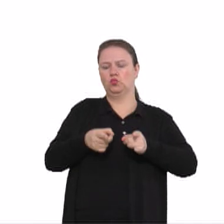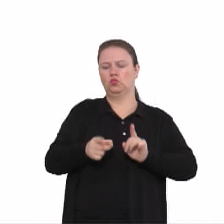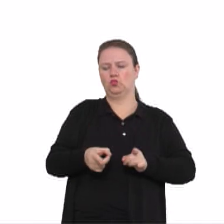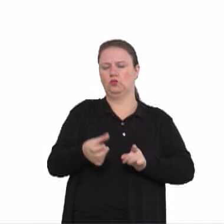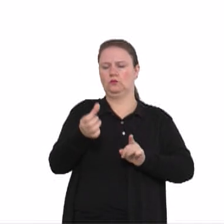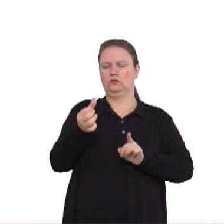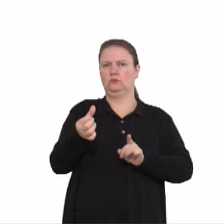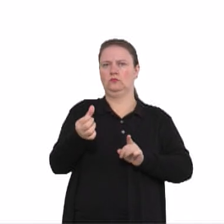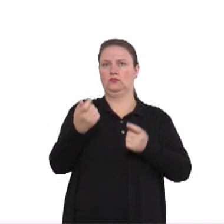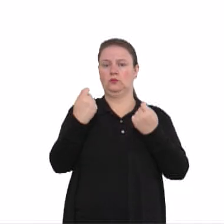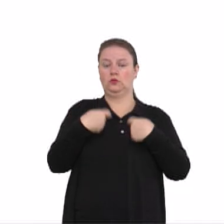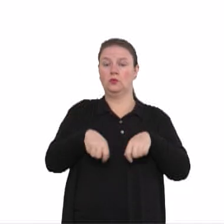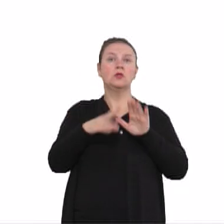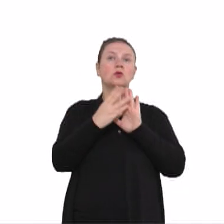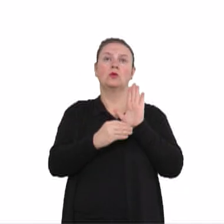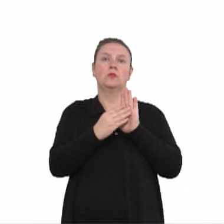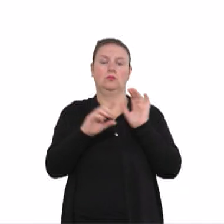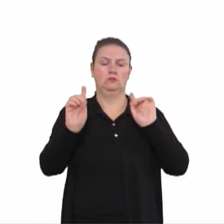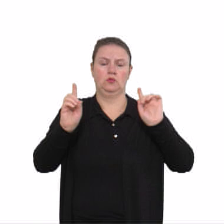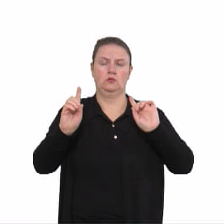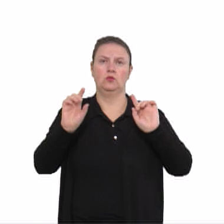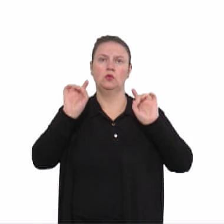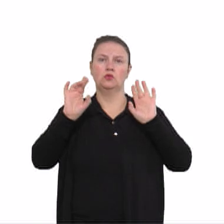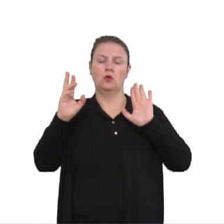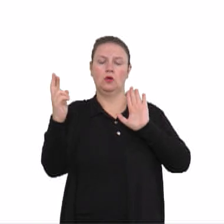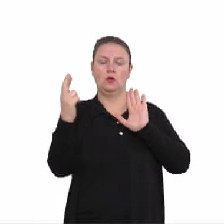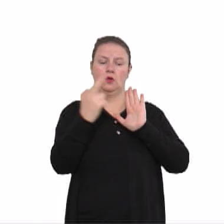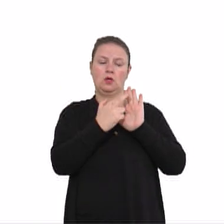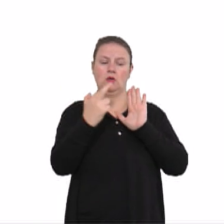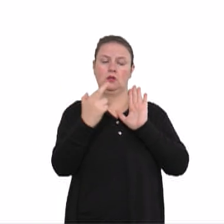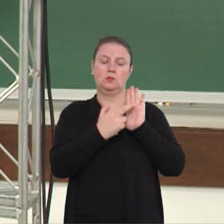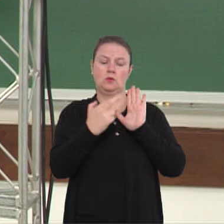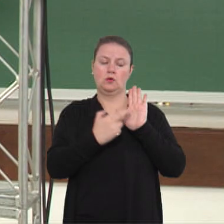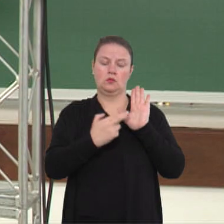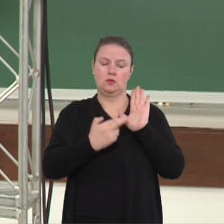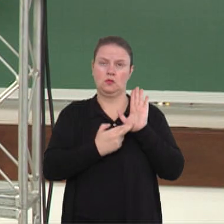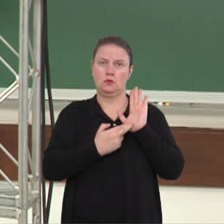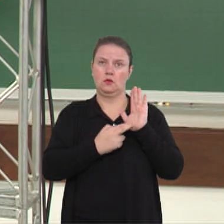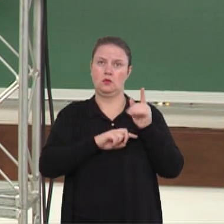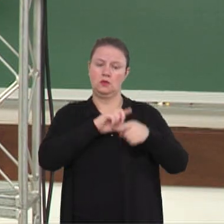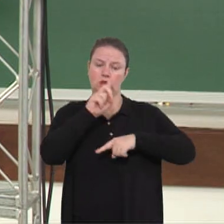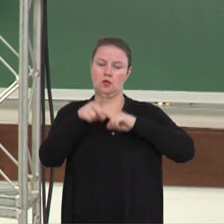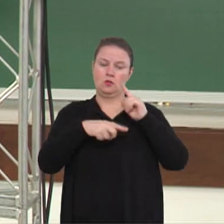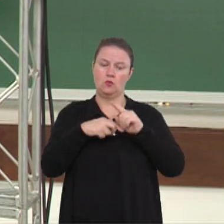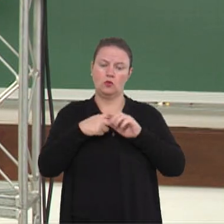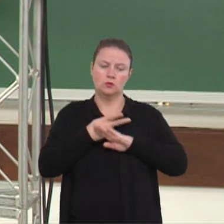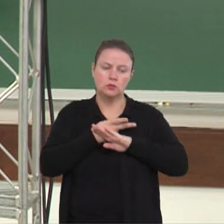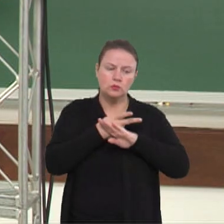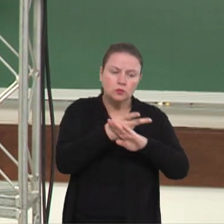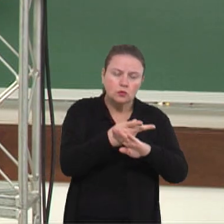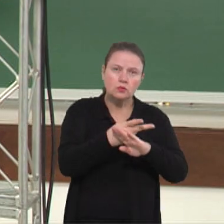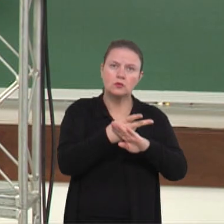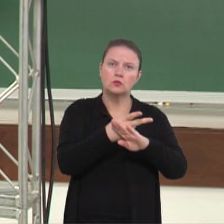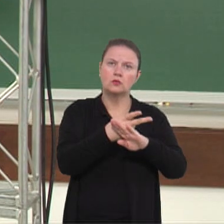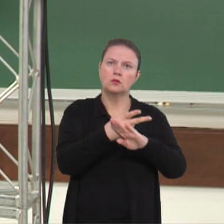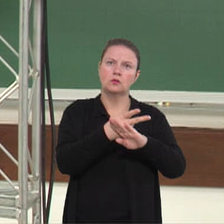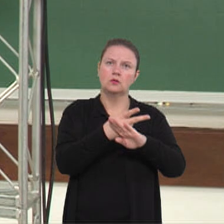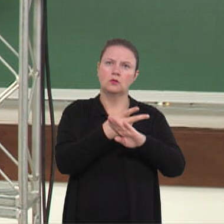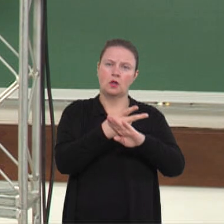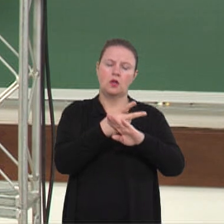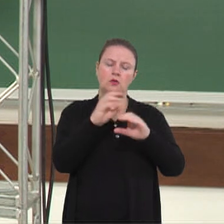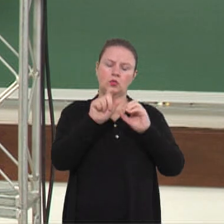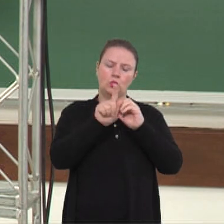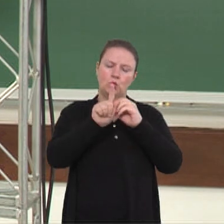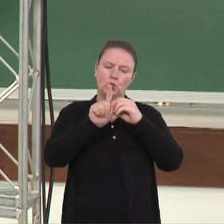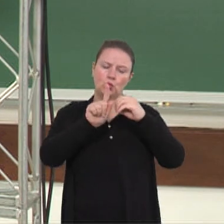não é para copiar nada apenas coloque a resposta mais tarde no googleclasserom vocês acessam esses live aqui